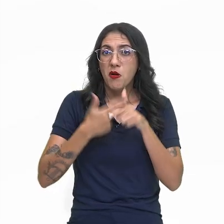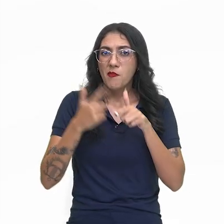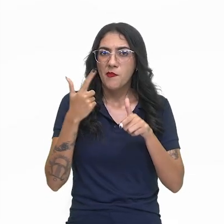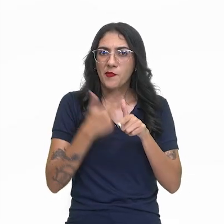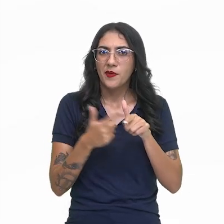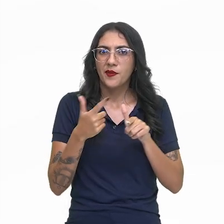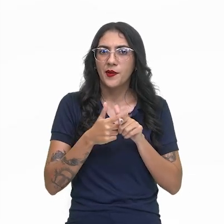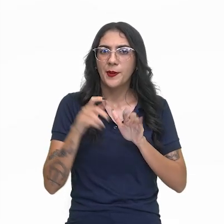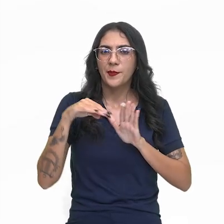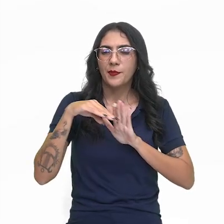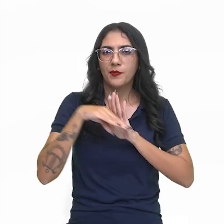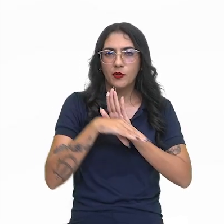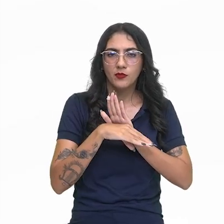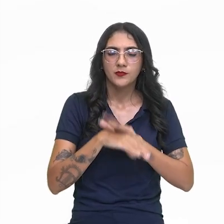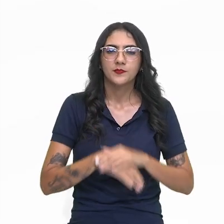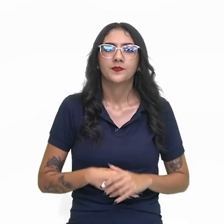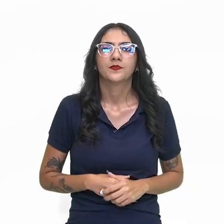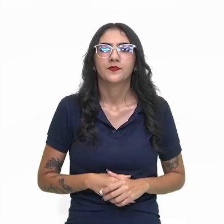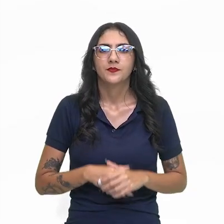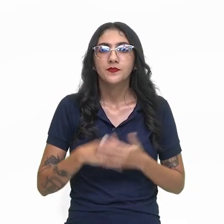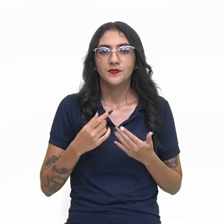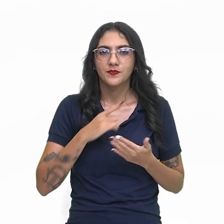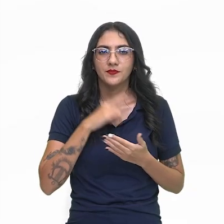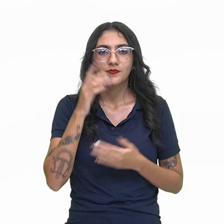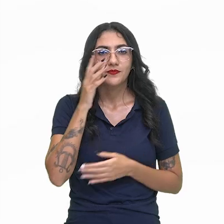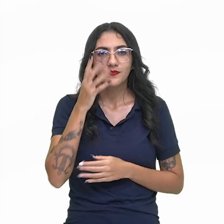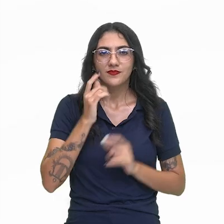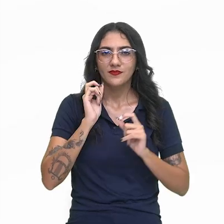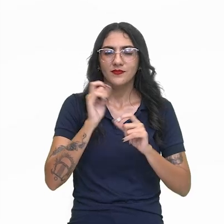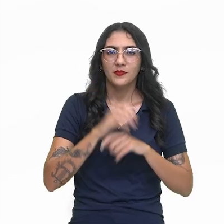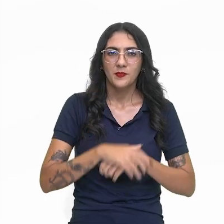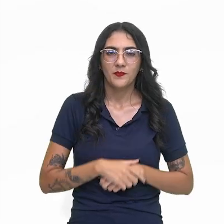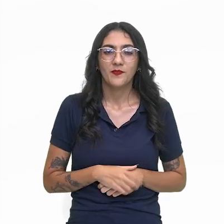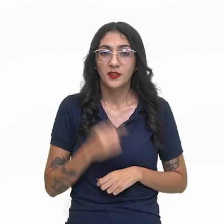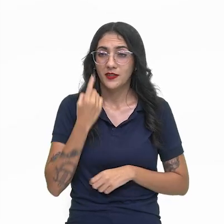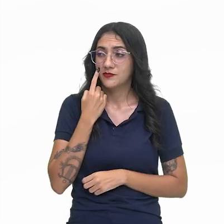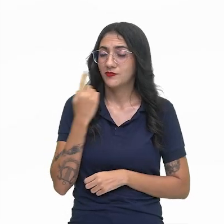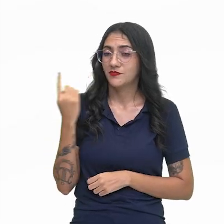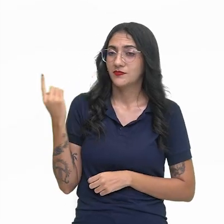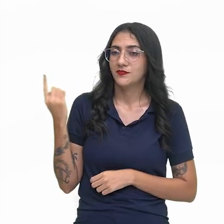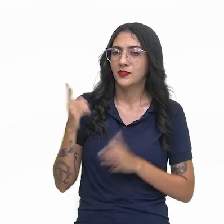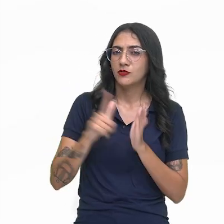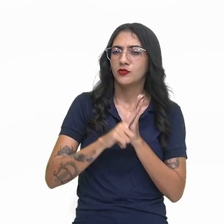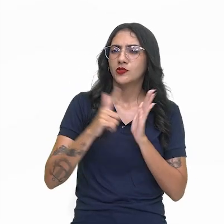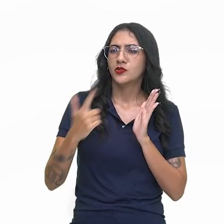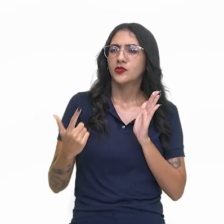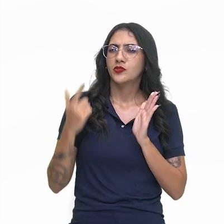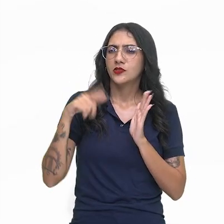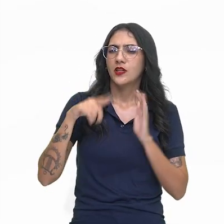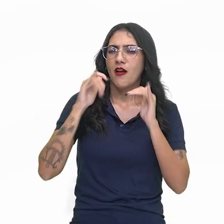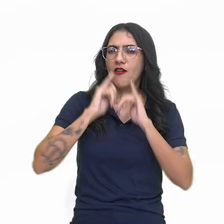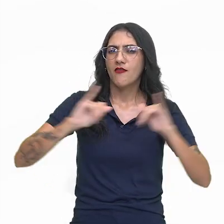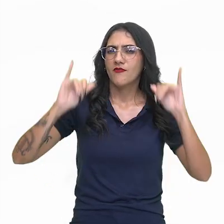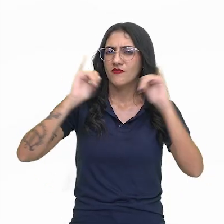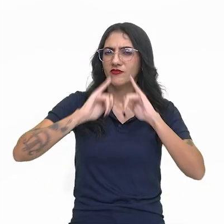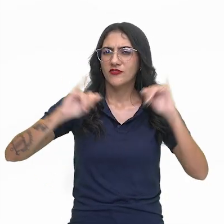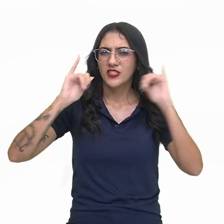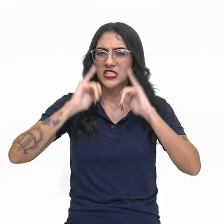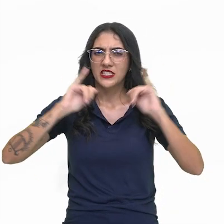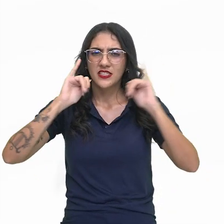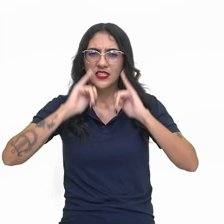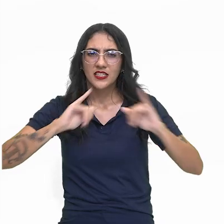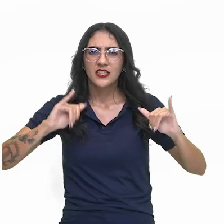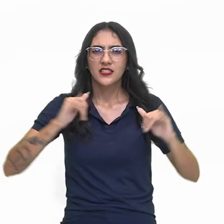Então, a gente vai ter uma situação, como diz aqui a imprensa do CMEA, o jornal que está aqui ao lado, onde o cruzeiro morre,